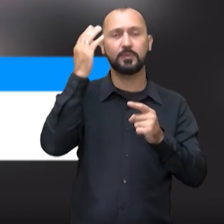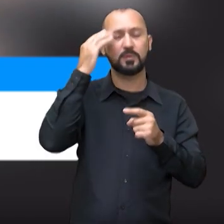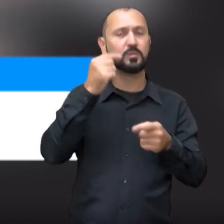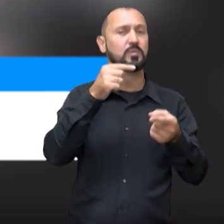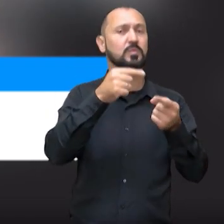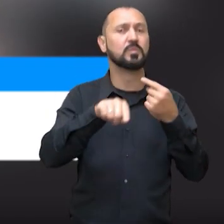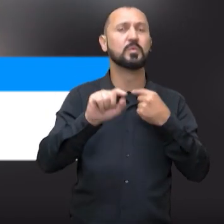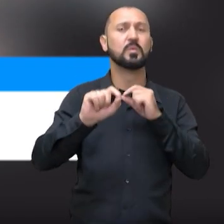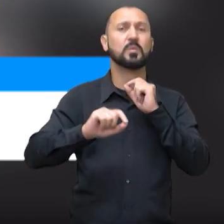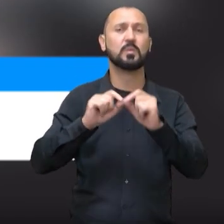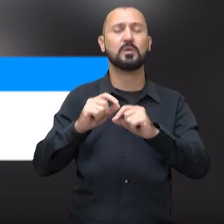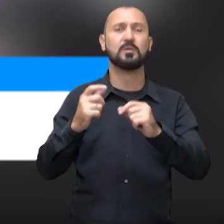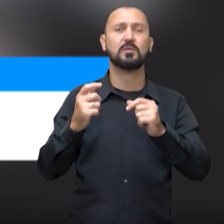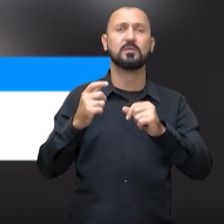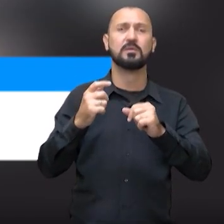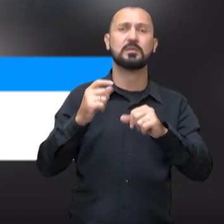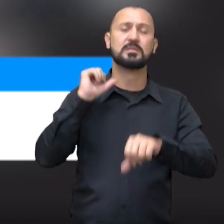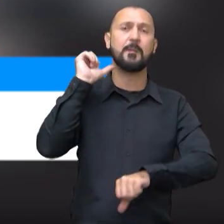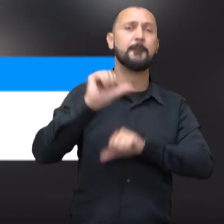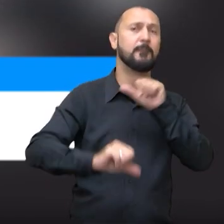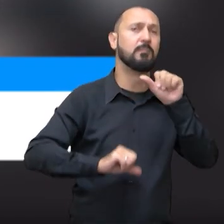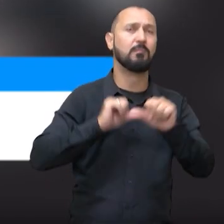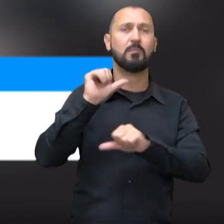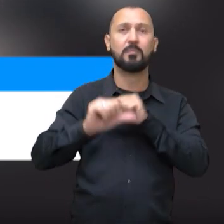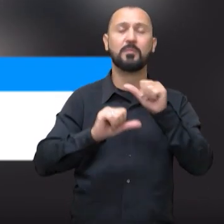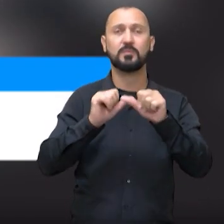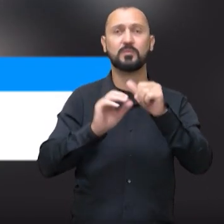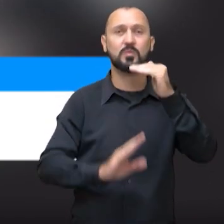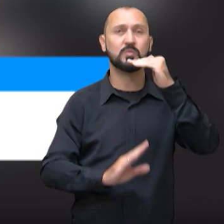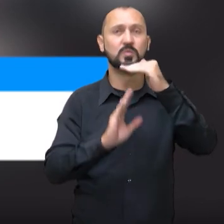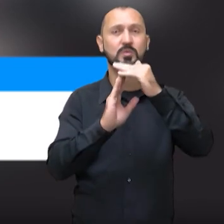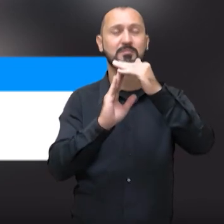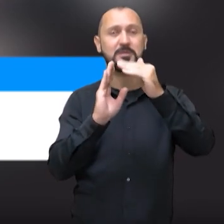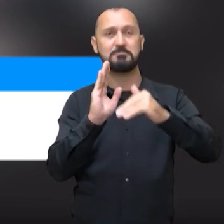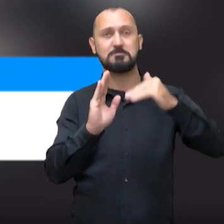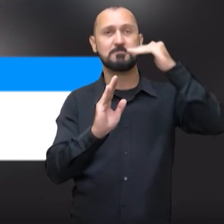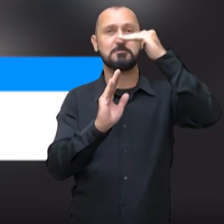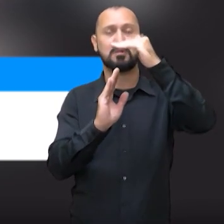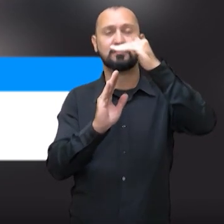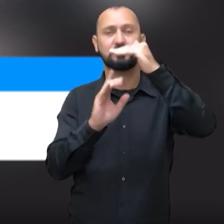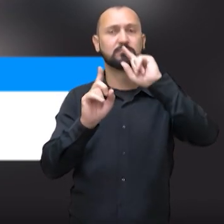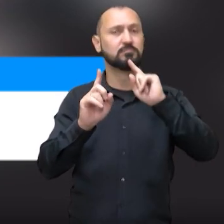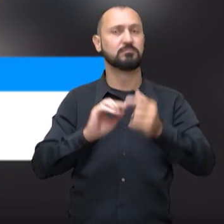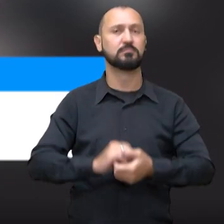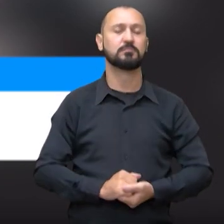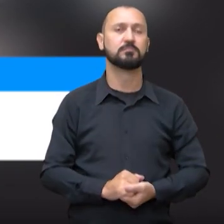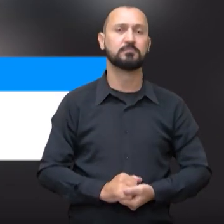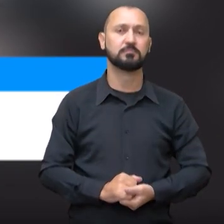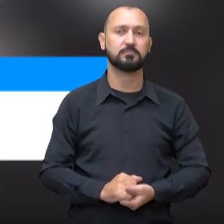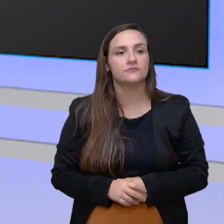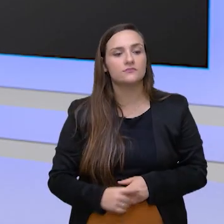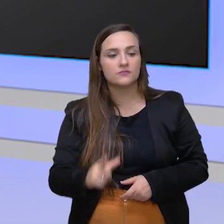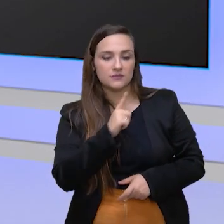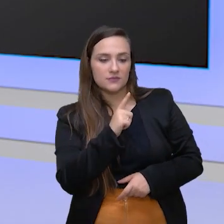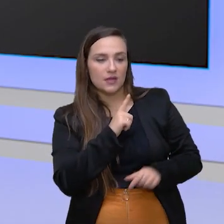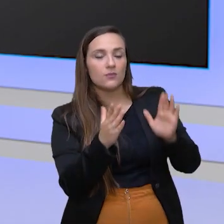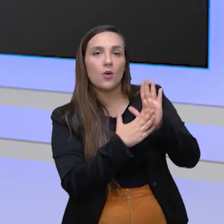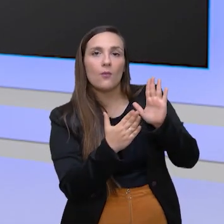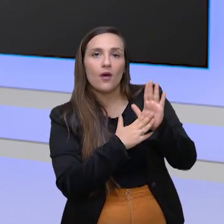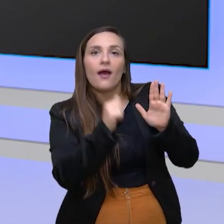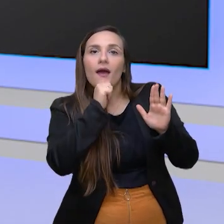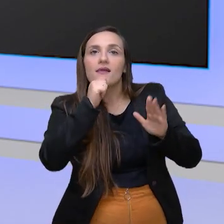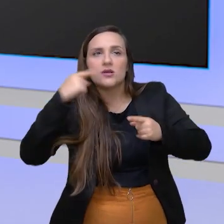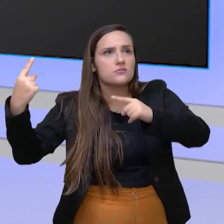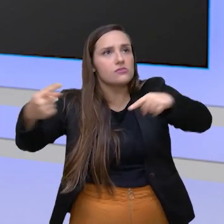Eu também discordo da mudança no limite de teto de gastos. Voto não. Proposta